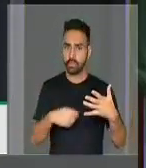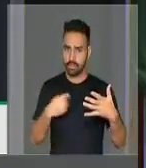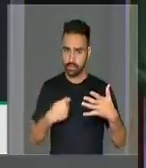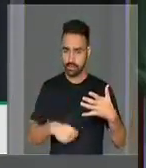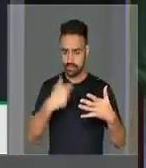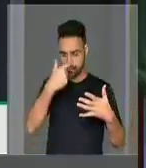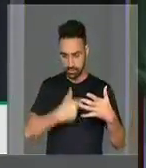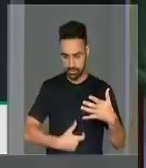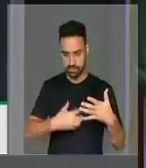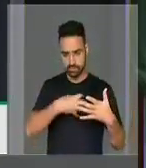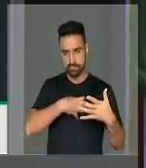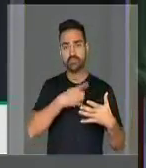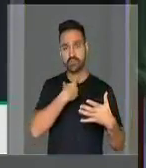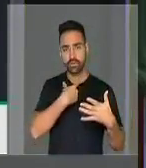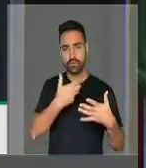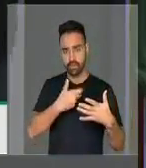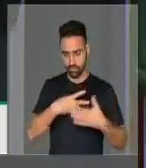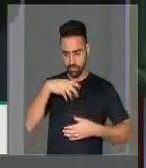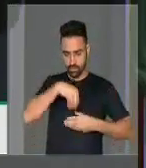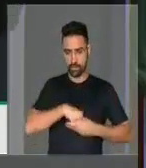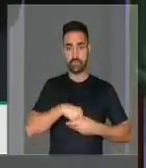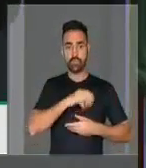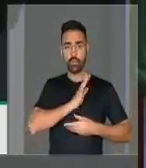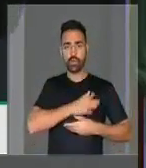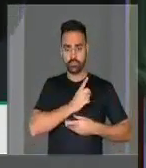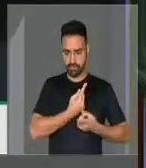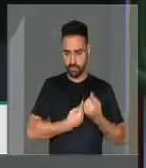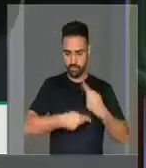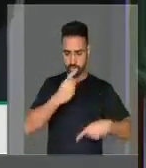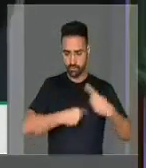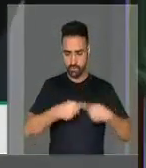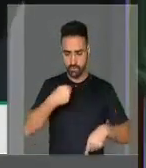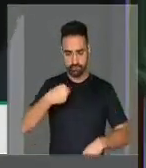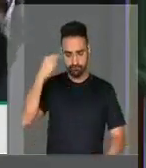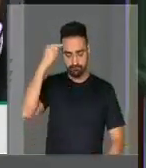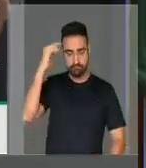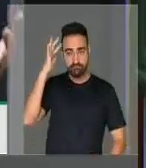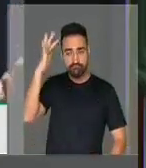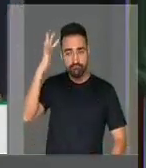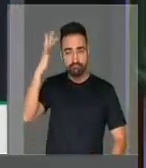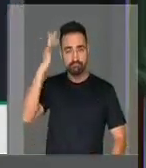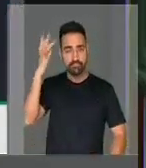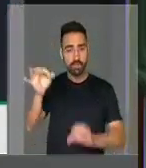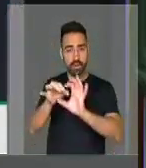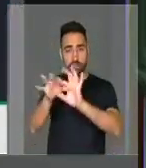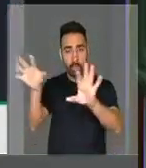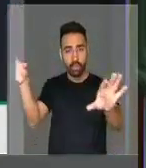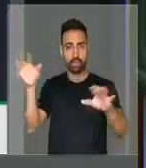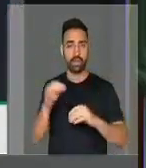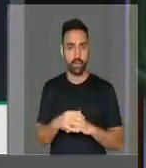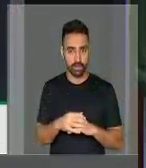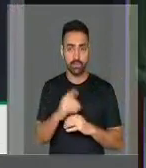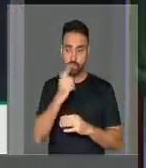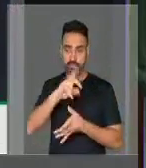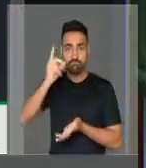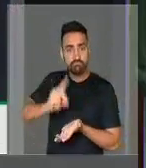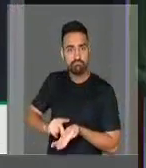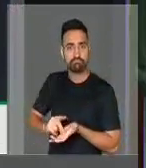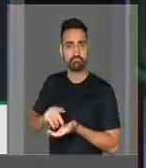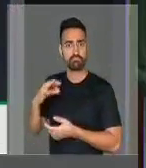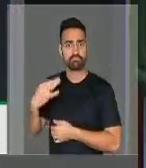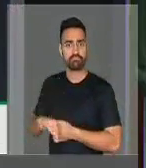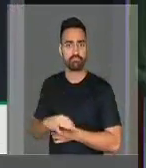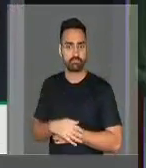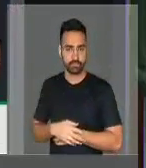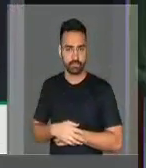postura revolucionária da utopia, do sonho, da liberdade, das mediações concretas, sem